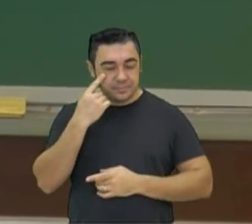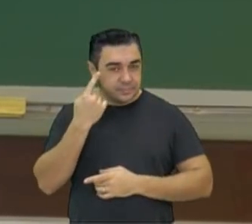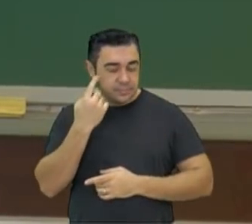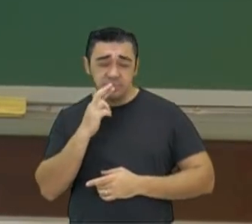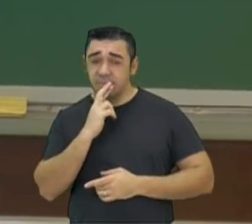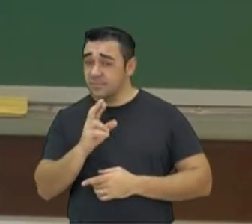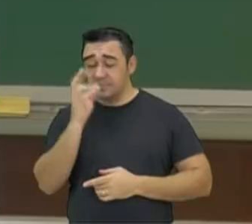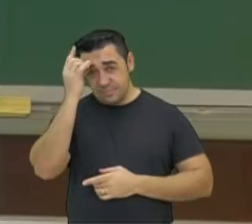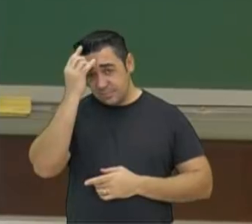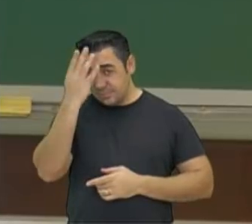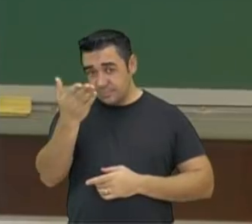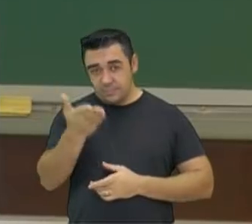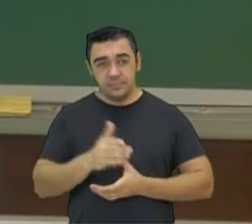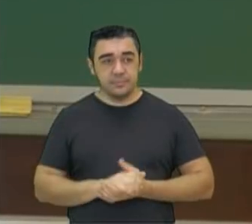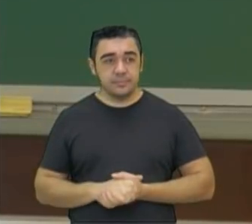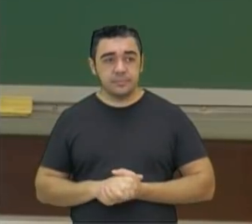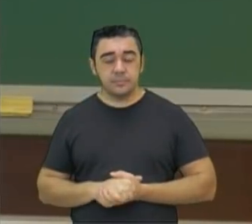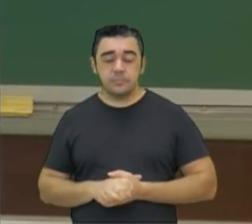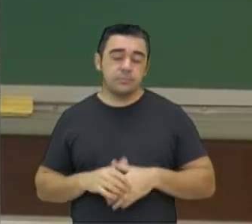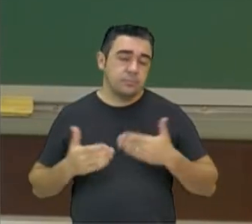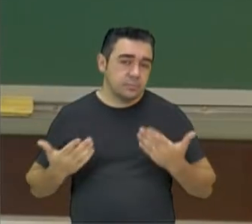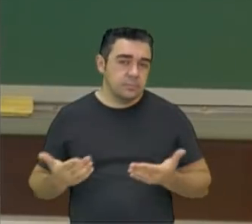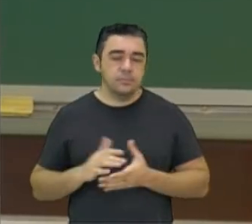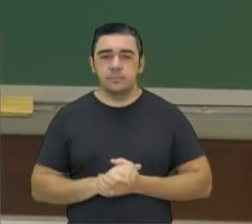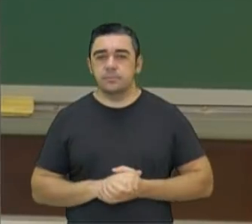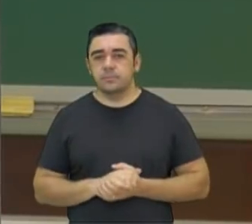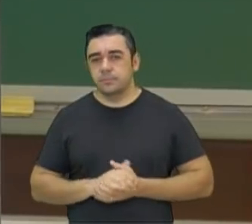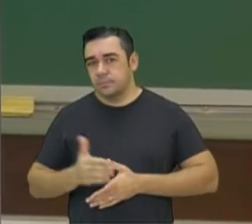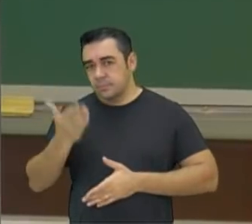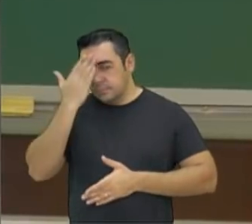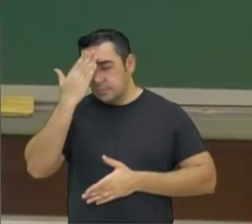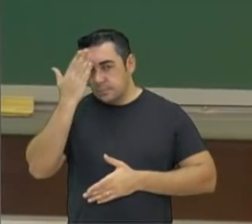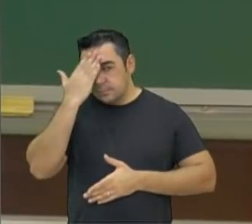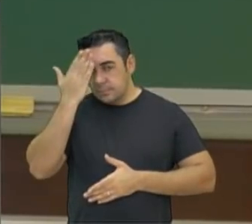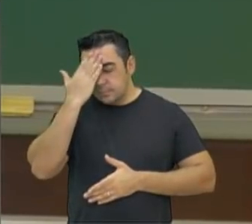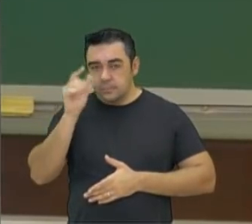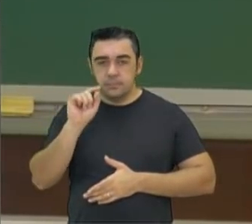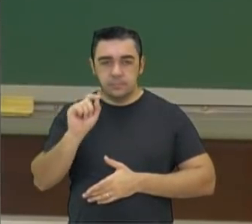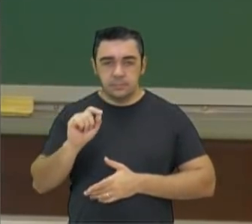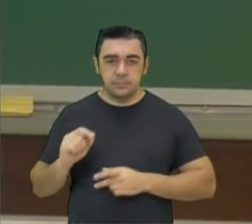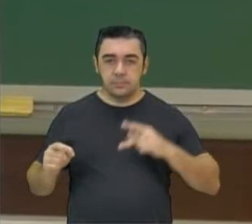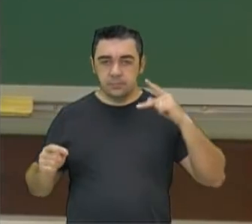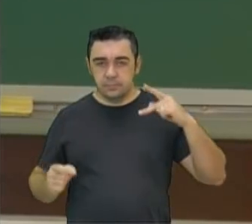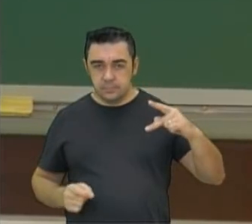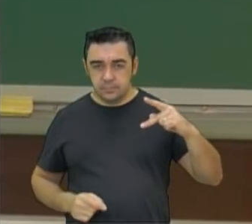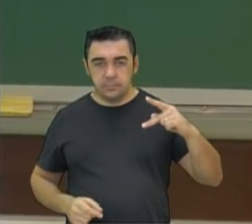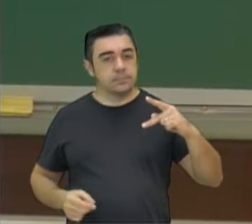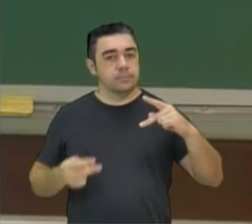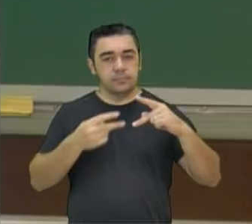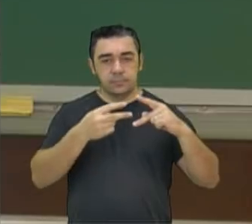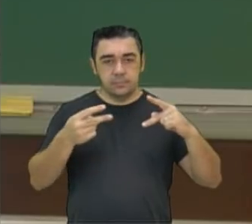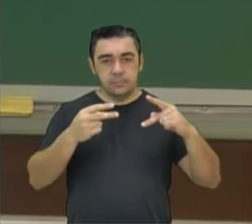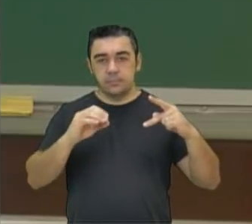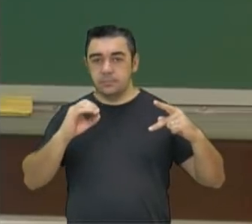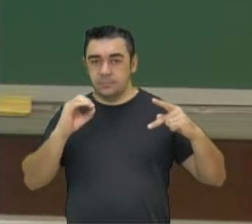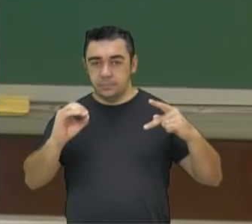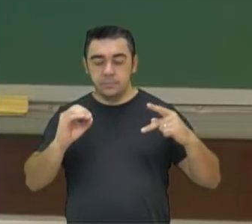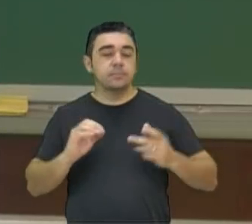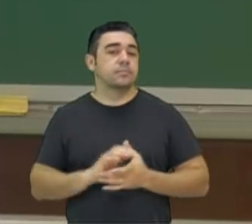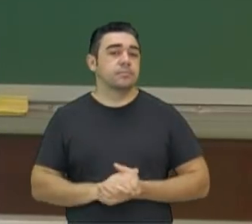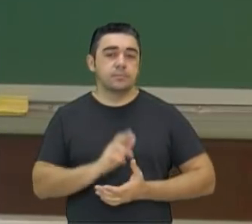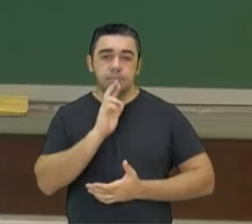vamos aplicá-los aqui. Então, nós sabemos que quando o nosso P é igual a 0,